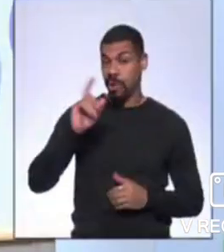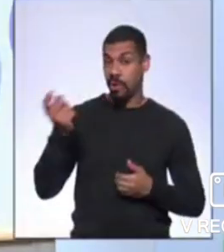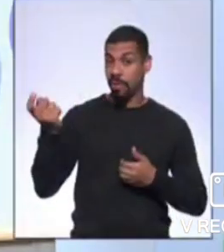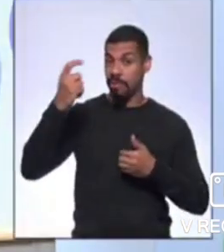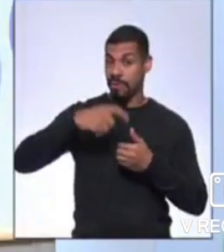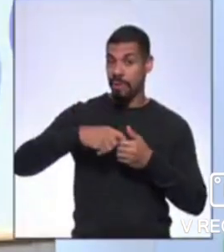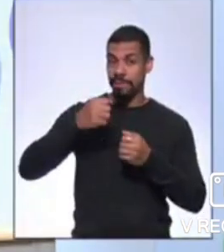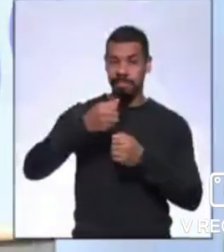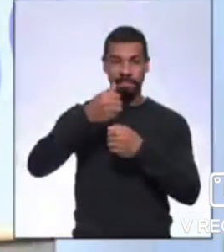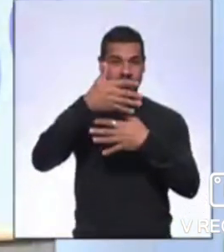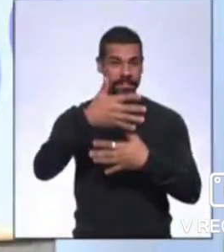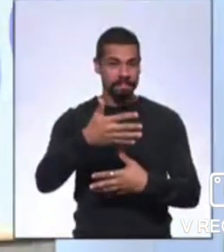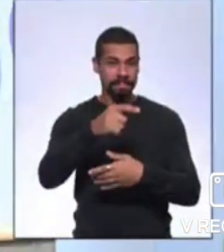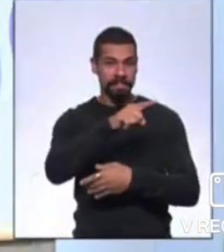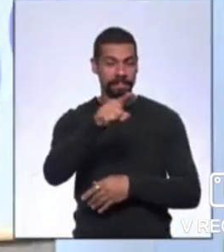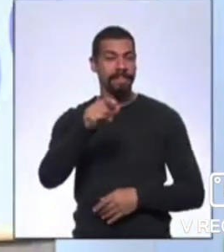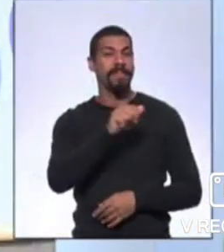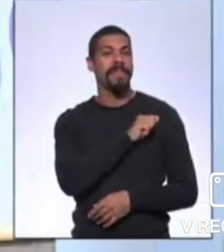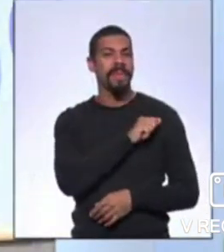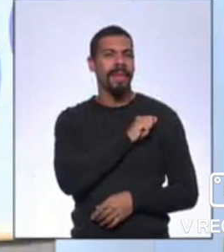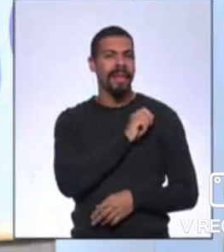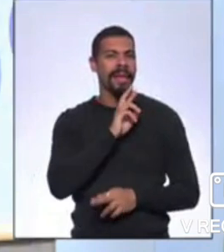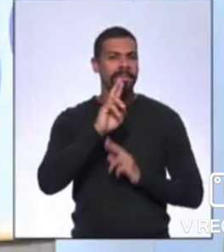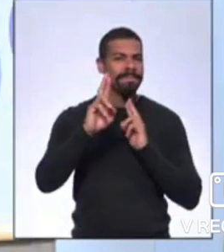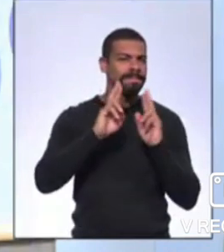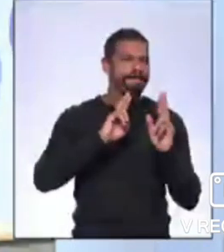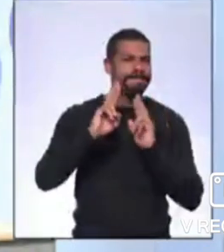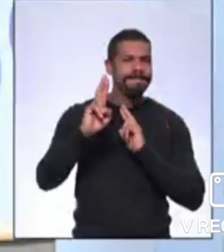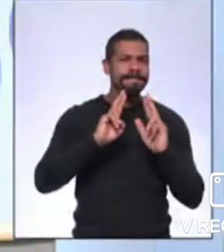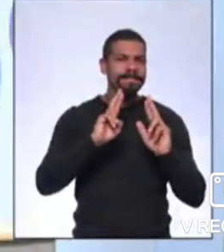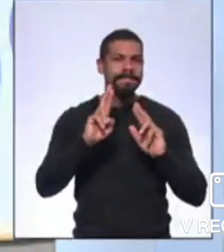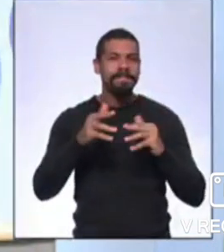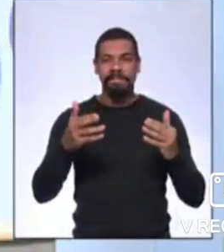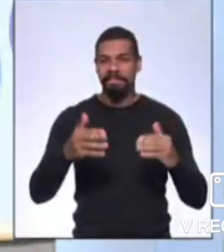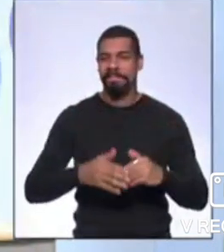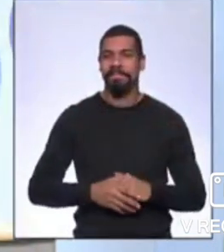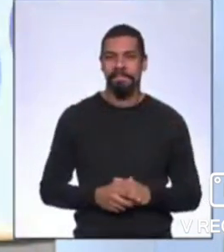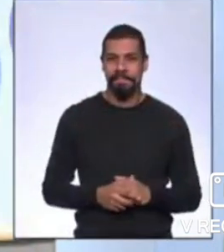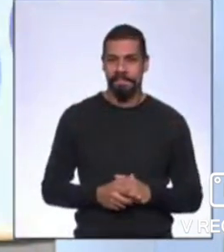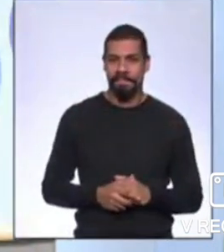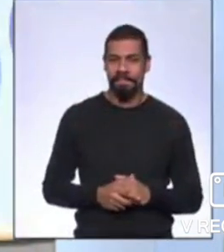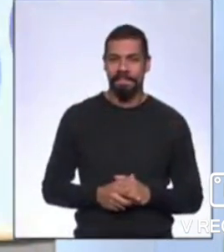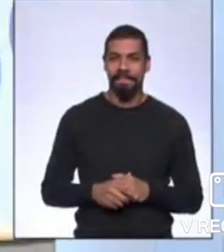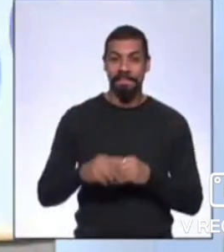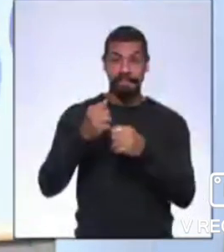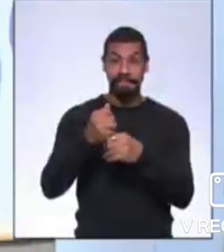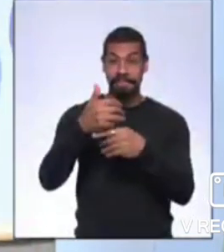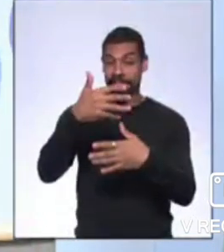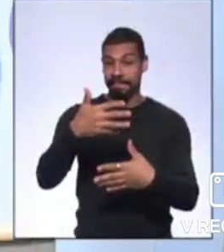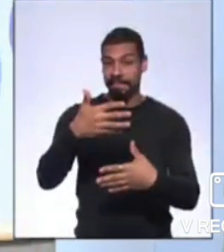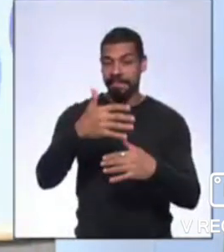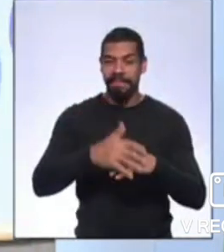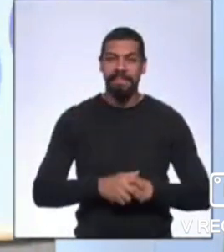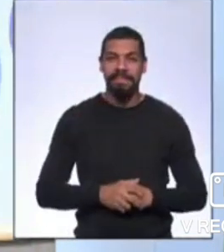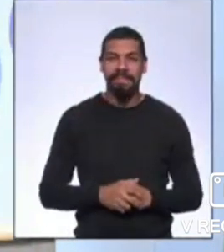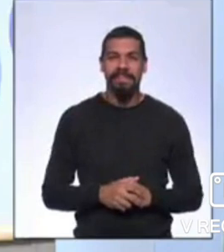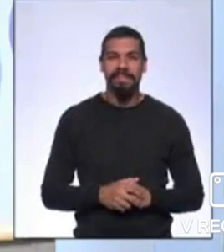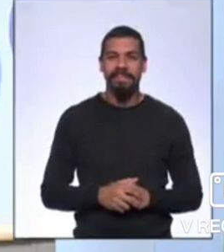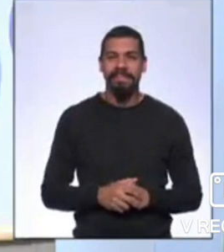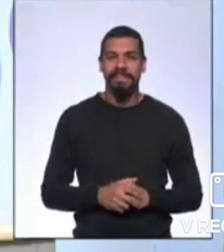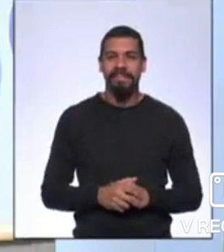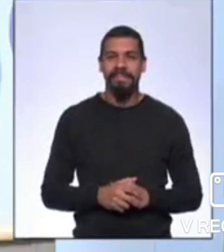para a interação. Vamos ver o que os estudantes estão colocando aqui na interação.